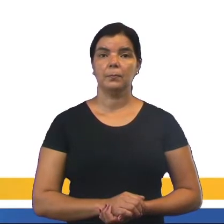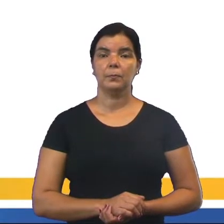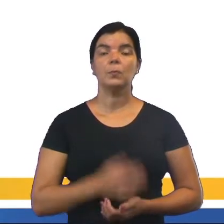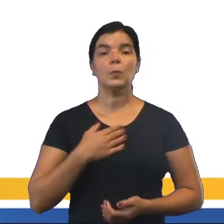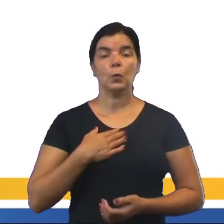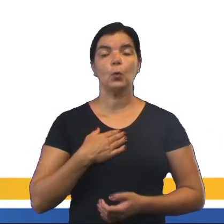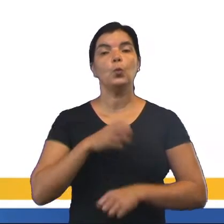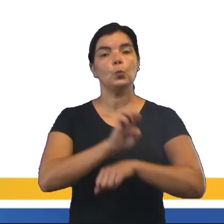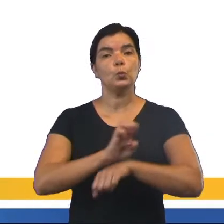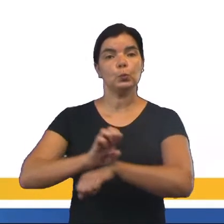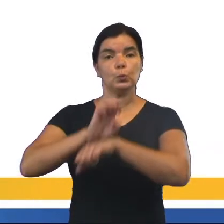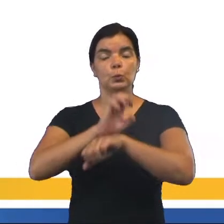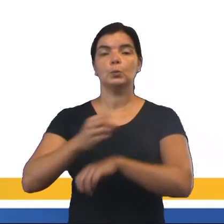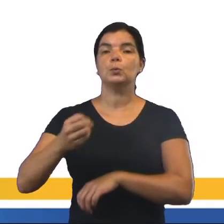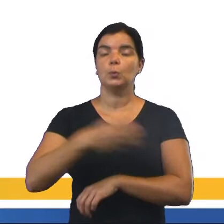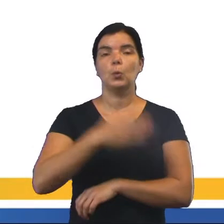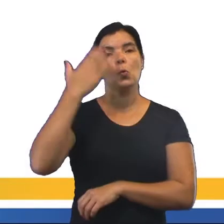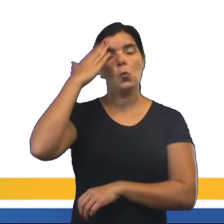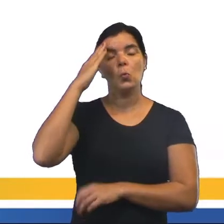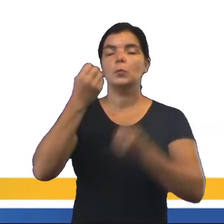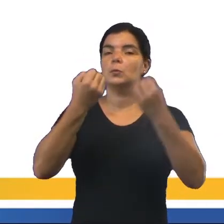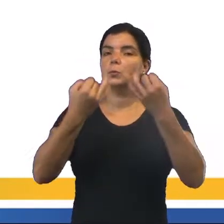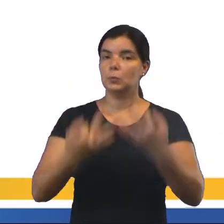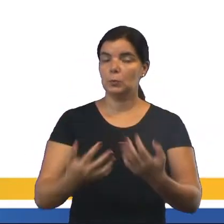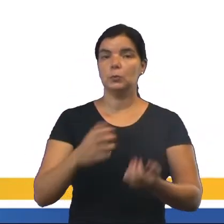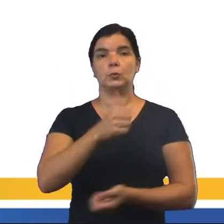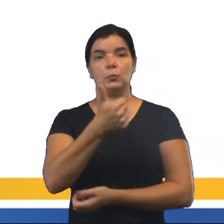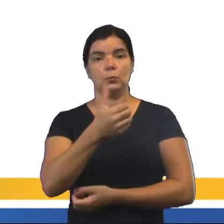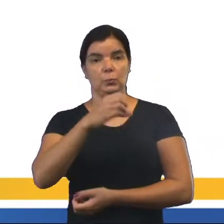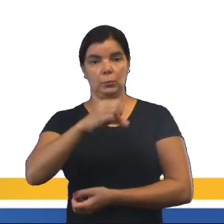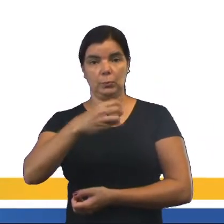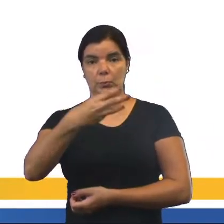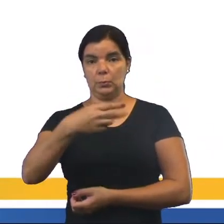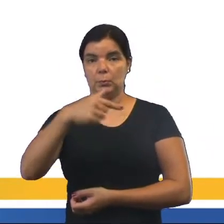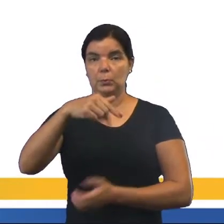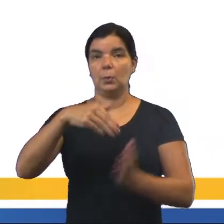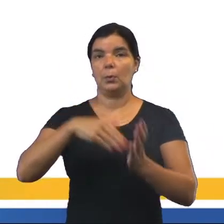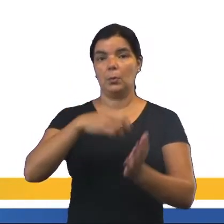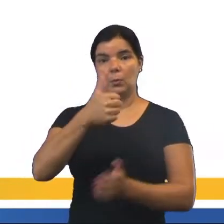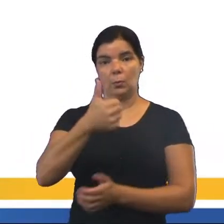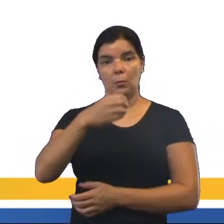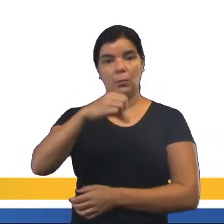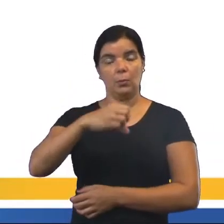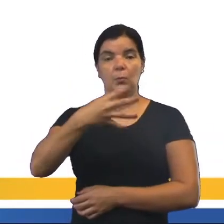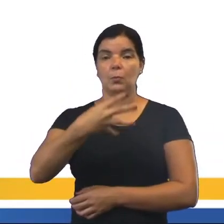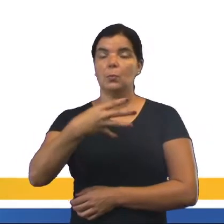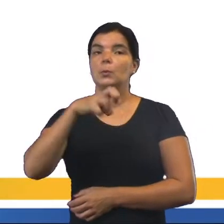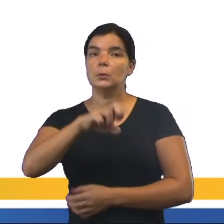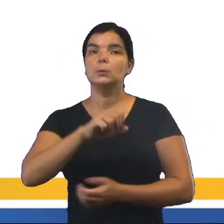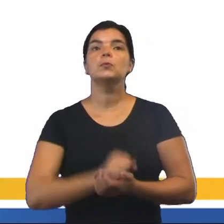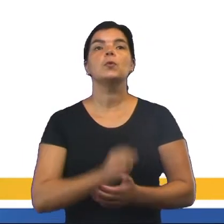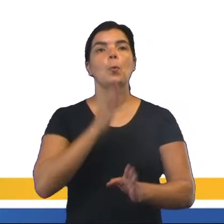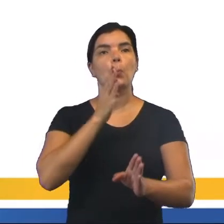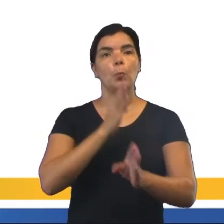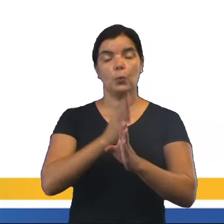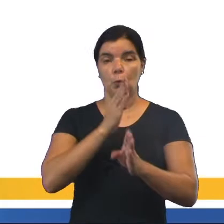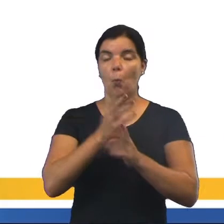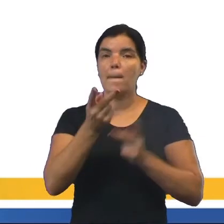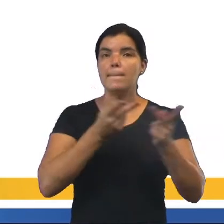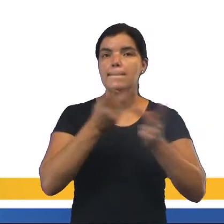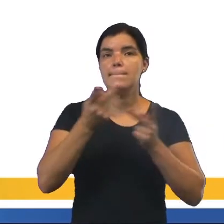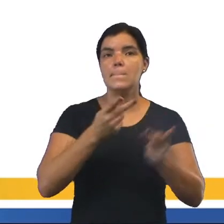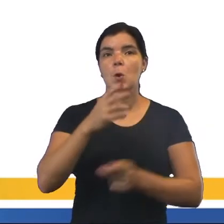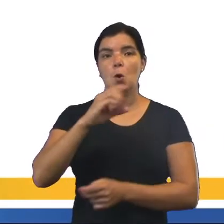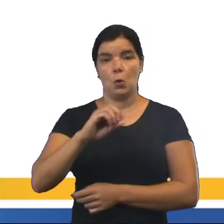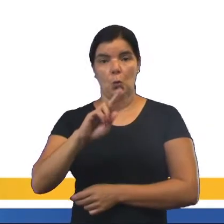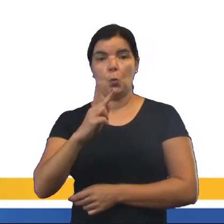O Estado Novo, ele compreende, como eu já disse, né, entre os anos de 1937 e 1945, e foi através do Plano Cohen, que não